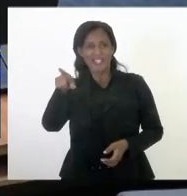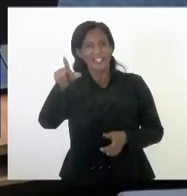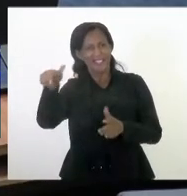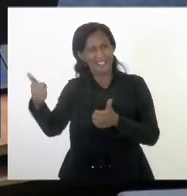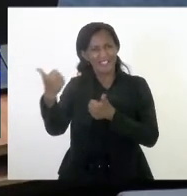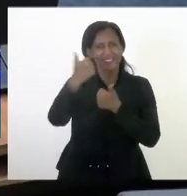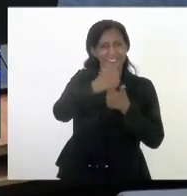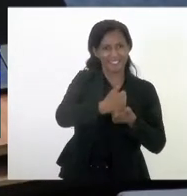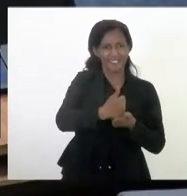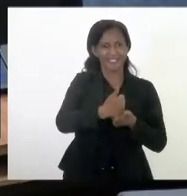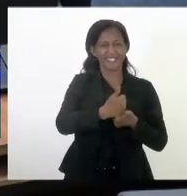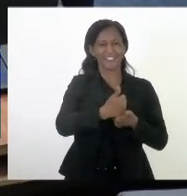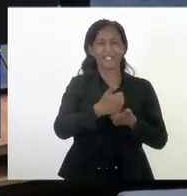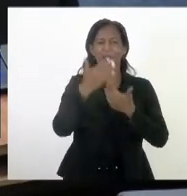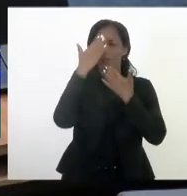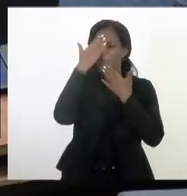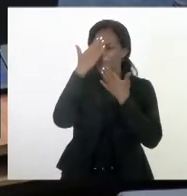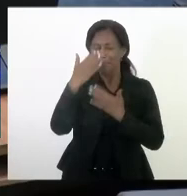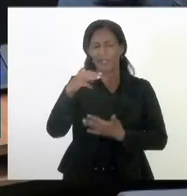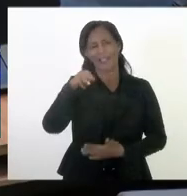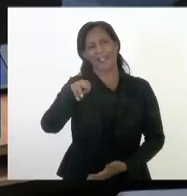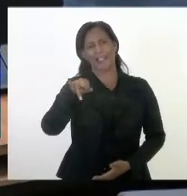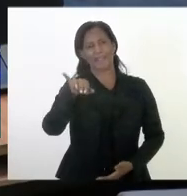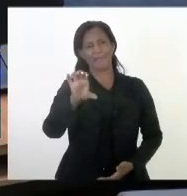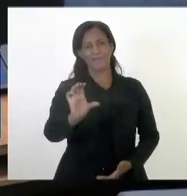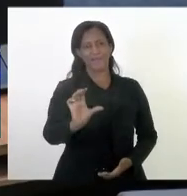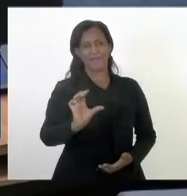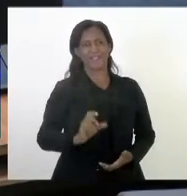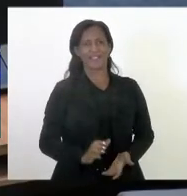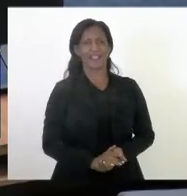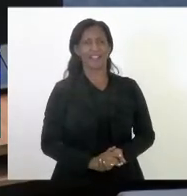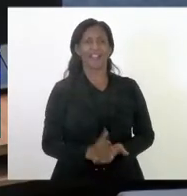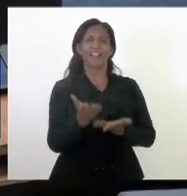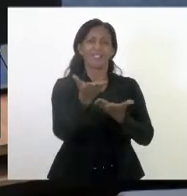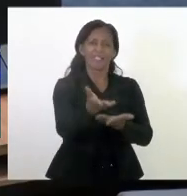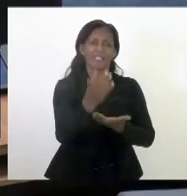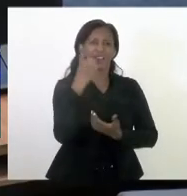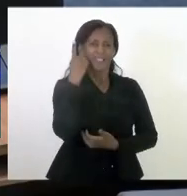plenamente. Obrigada, deputado Carlos Mink. Deputada Dani.